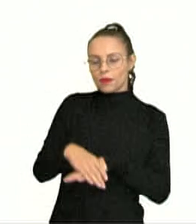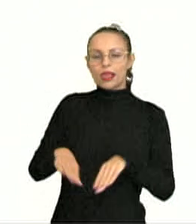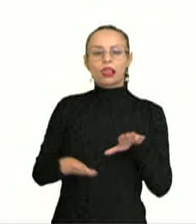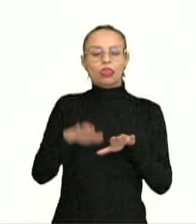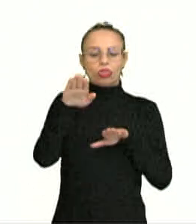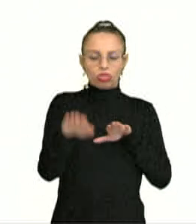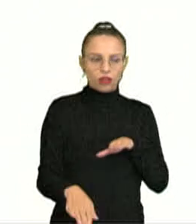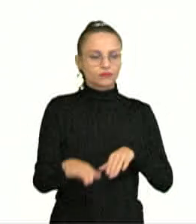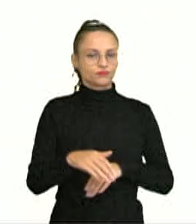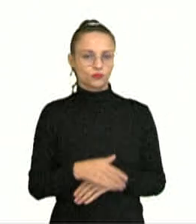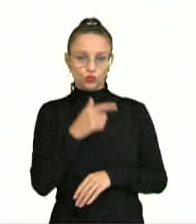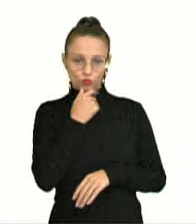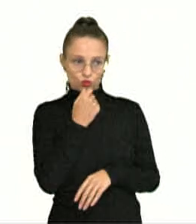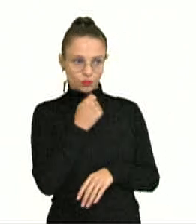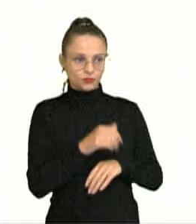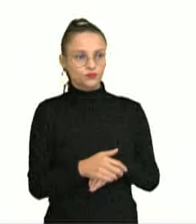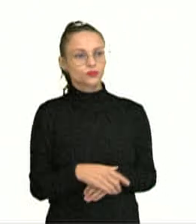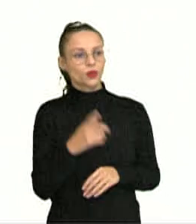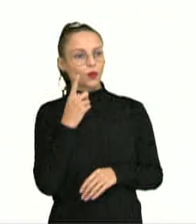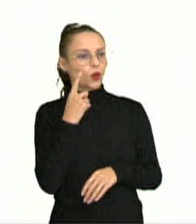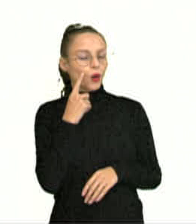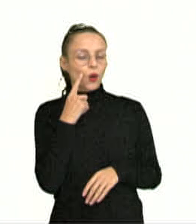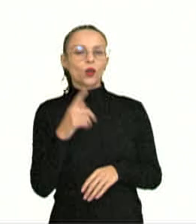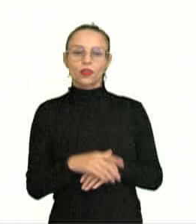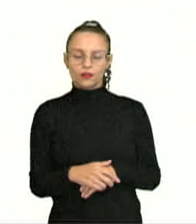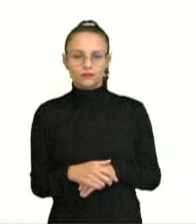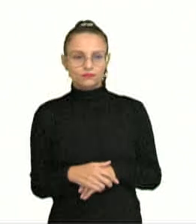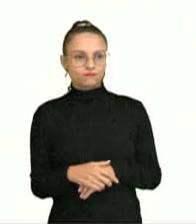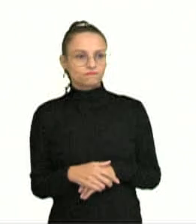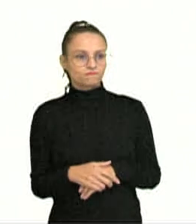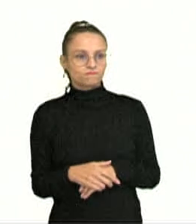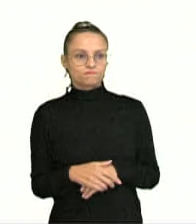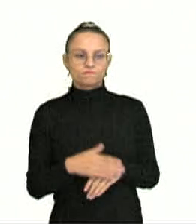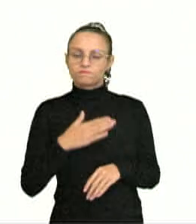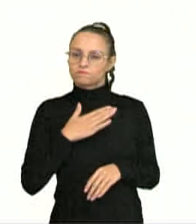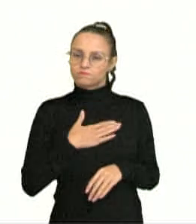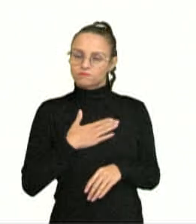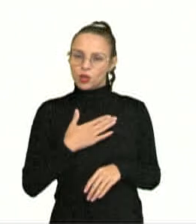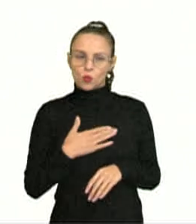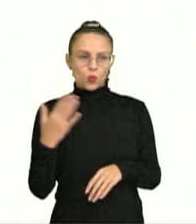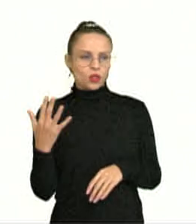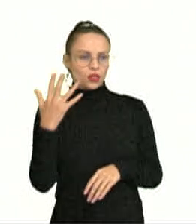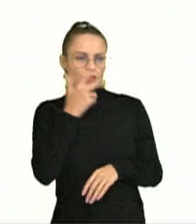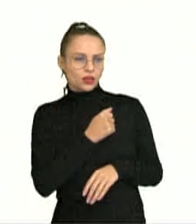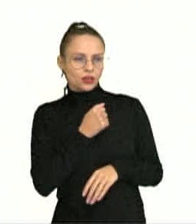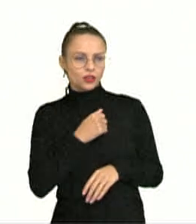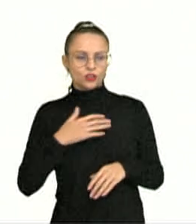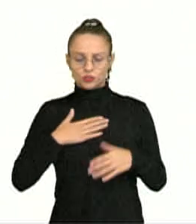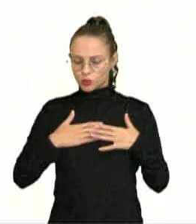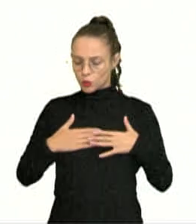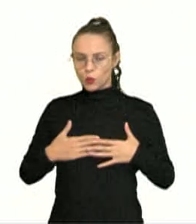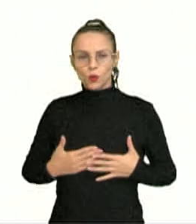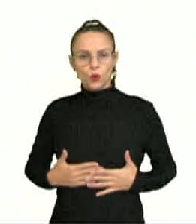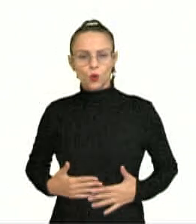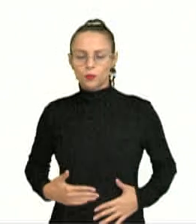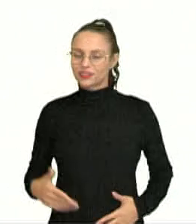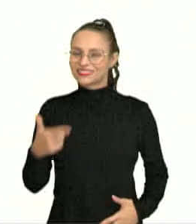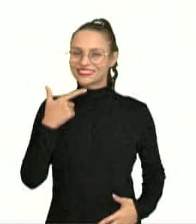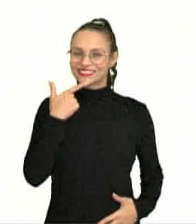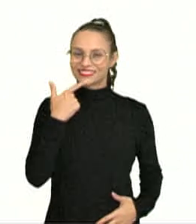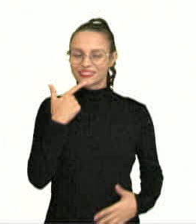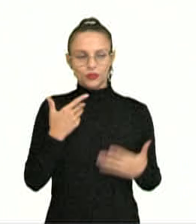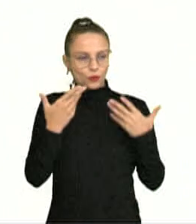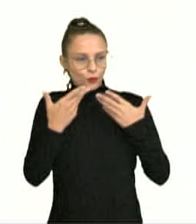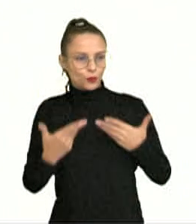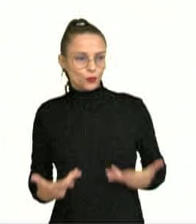lama. Tião. Olha só como tá meu linho. Passa a mão pela roupa risonho para